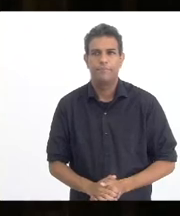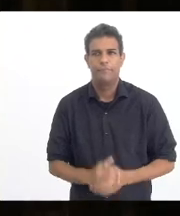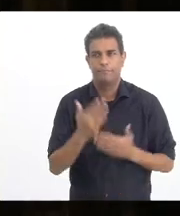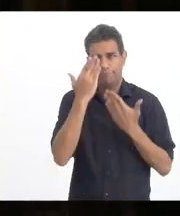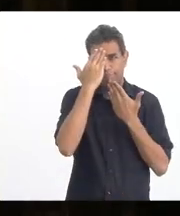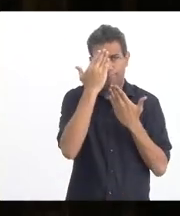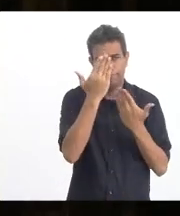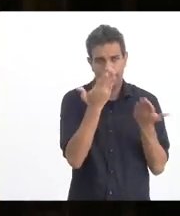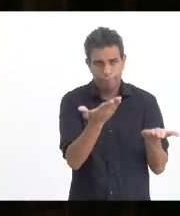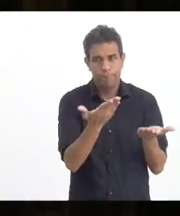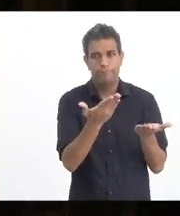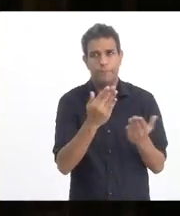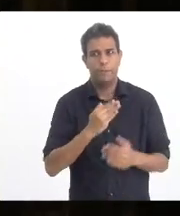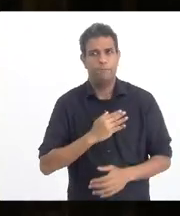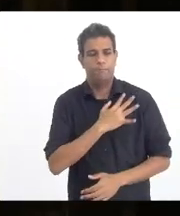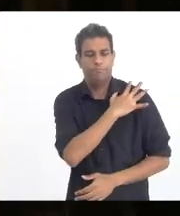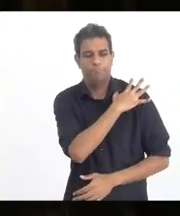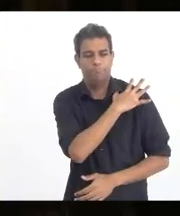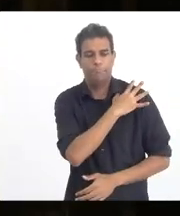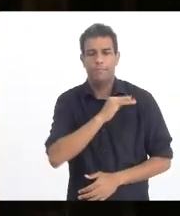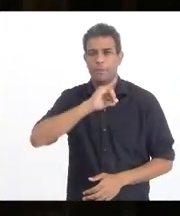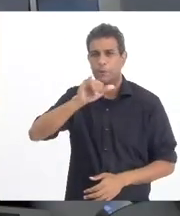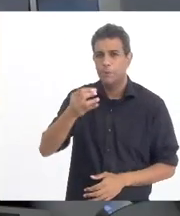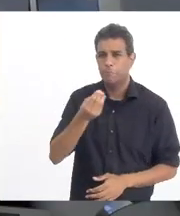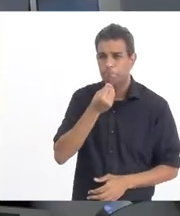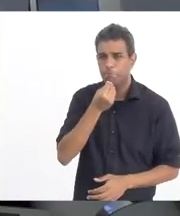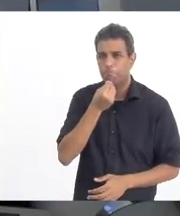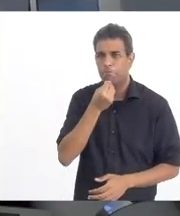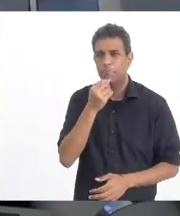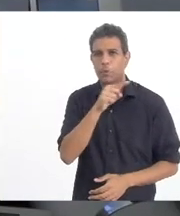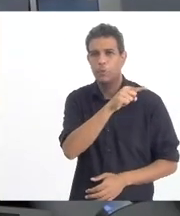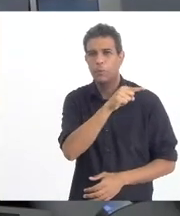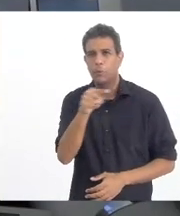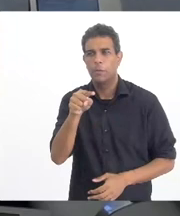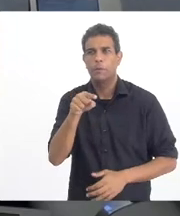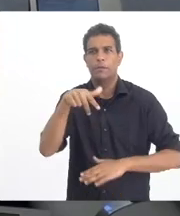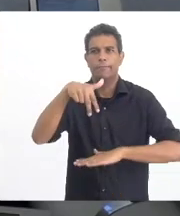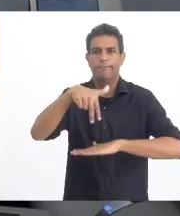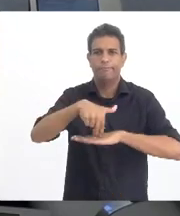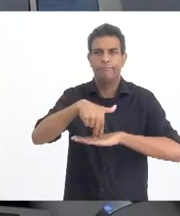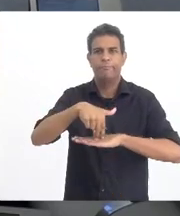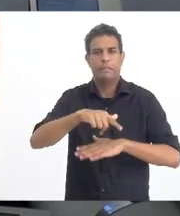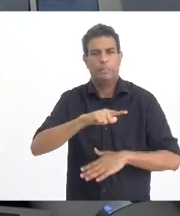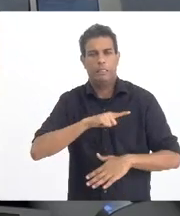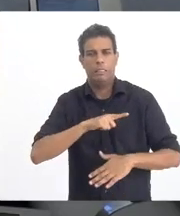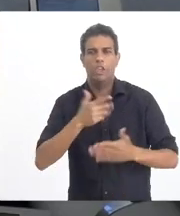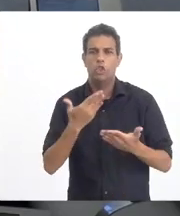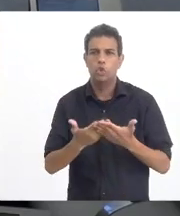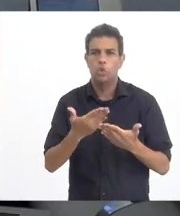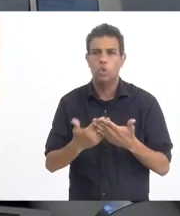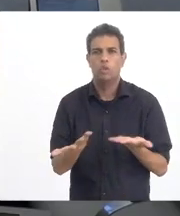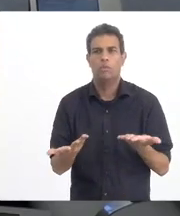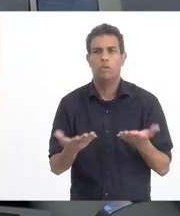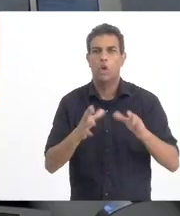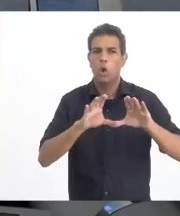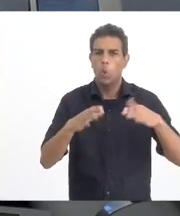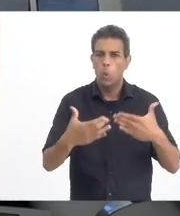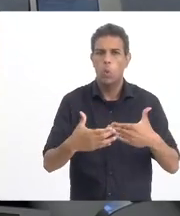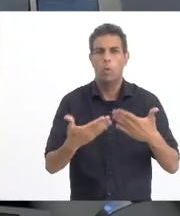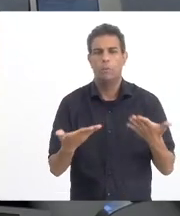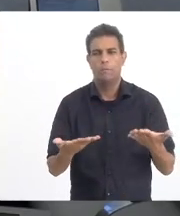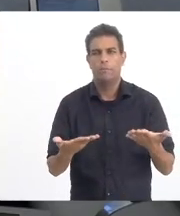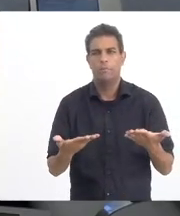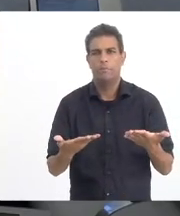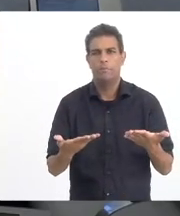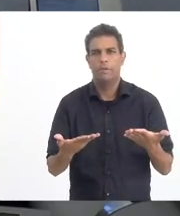Obrigado, Coronel. Aproveitar que o senhor está aí, existe algum estudo dessa comissão,